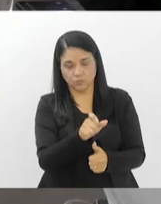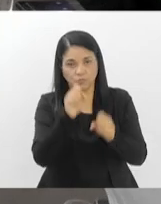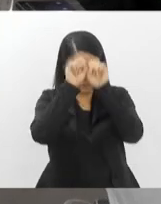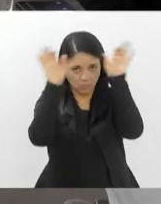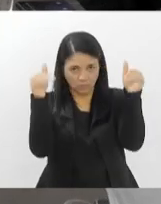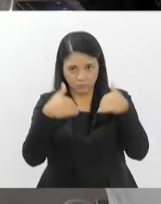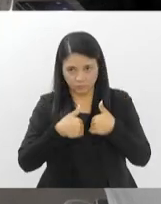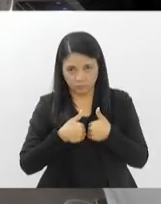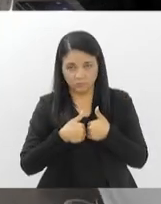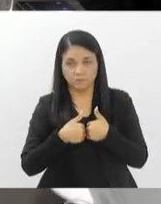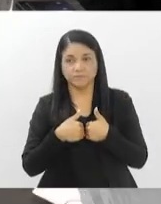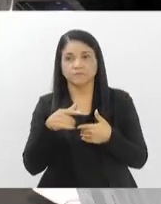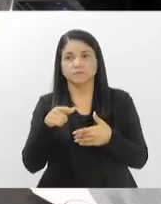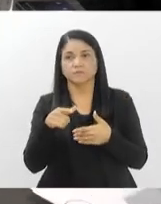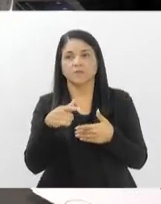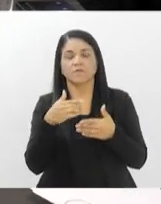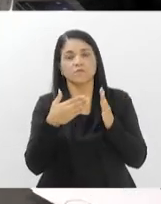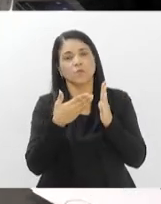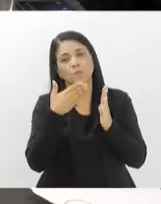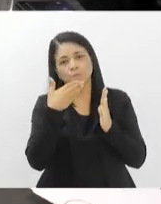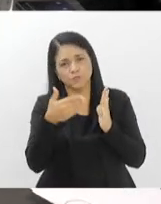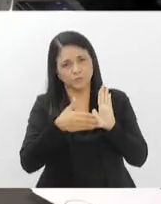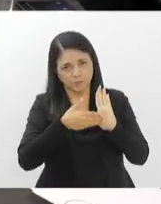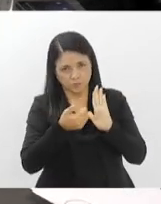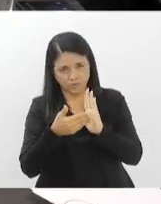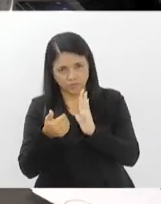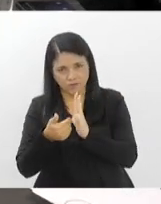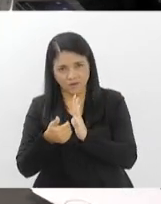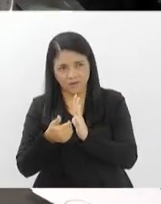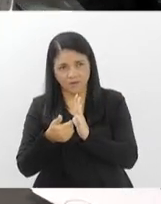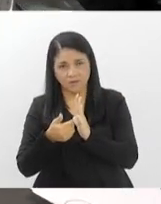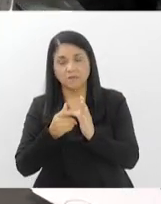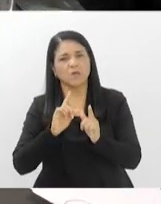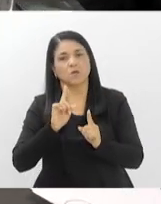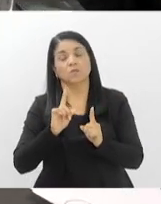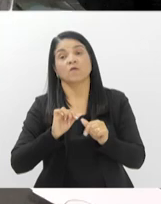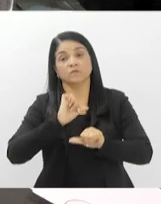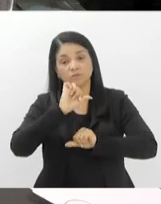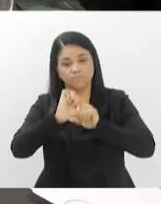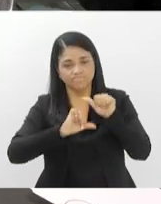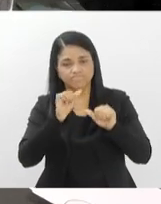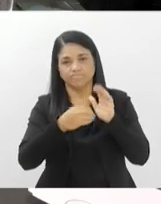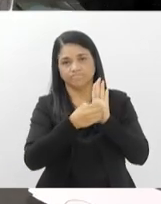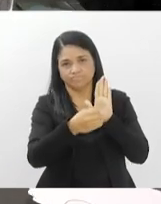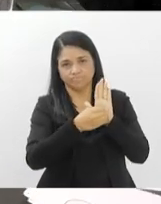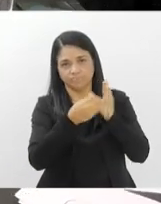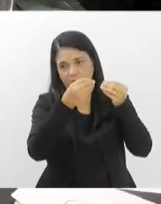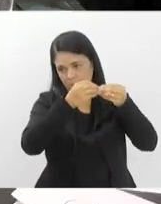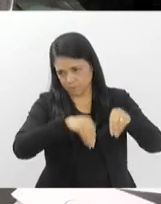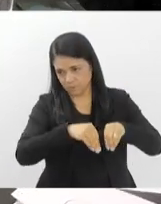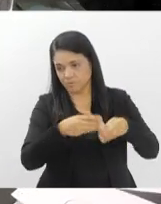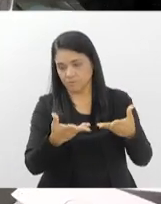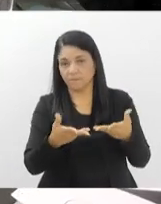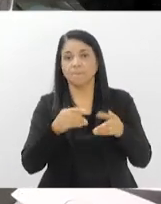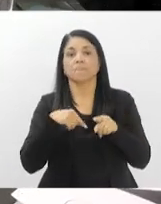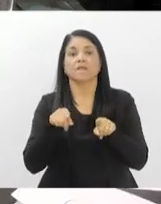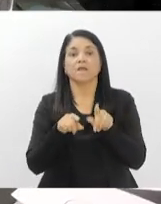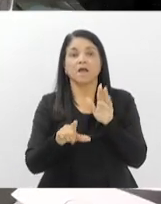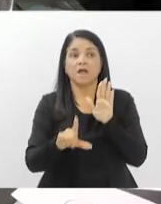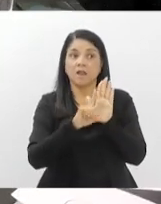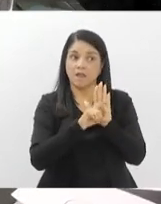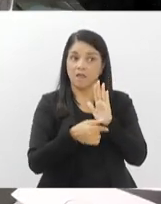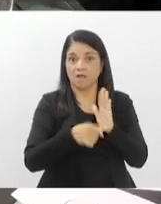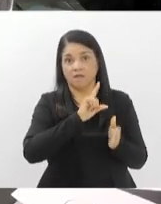dar celeridade, então, eu vou pedir venha retirada, aqui ao colegiado. Não, retirada não, eu vou alterar o parecer pela prejudicabilidade. Ah, tá bom. De fato, se há a lei